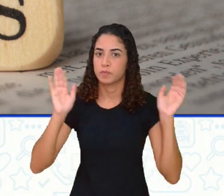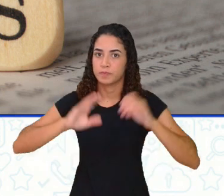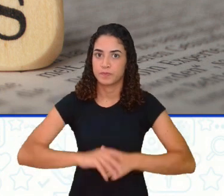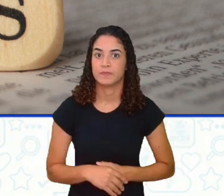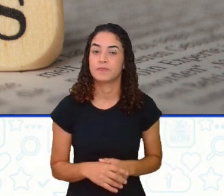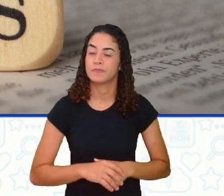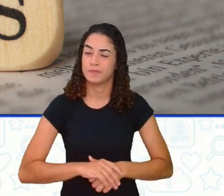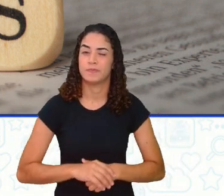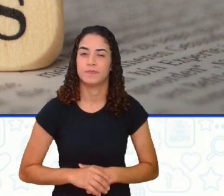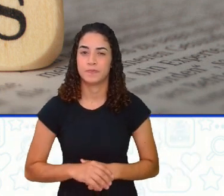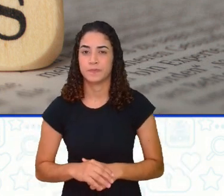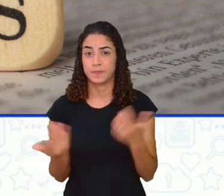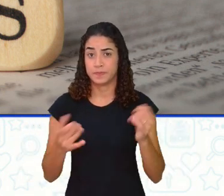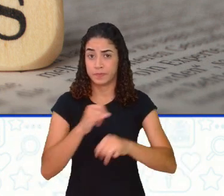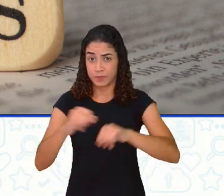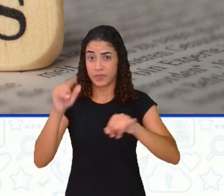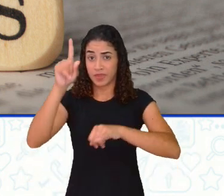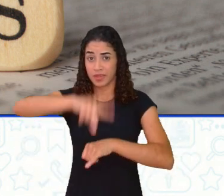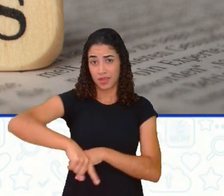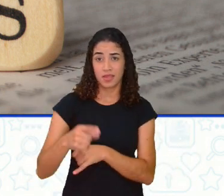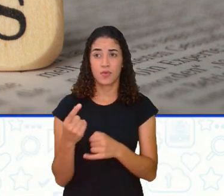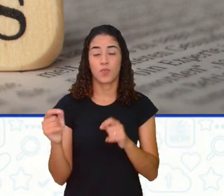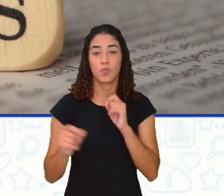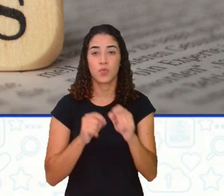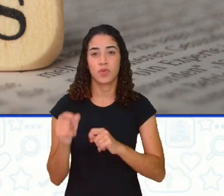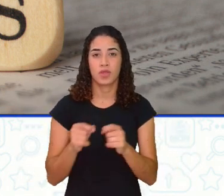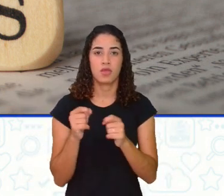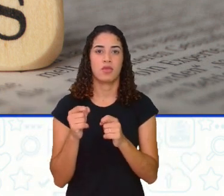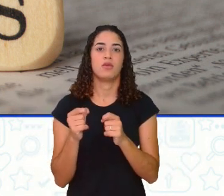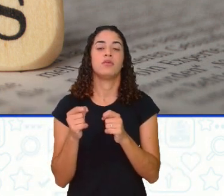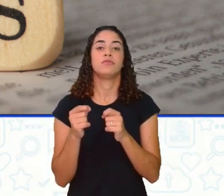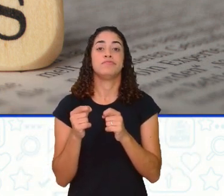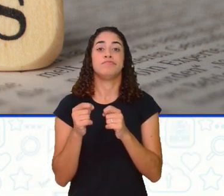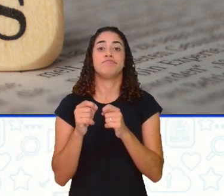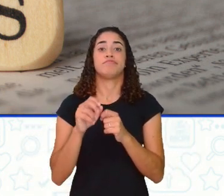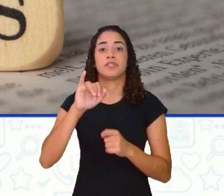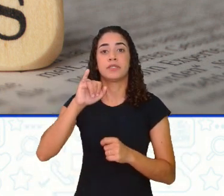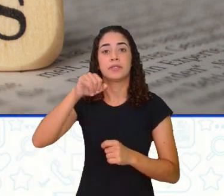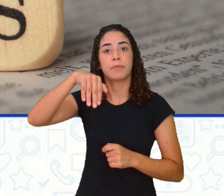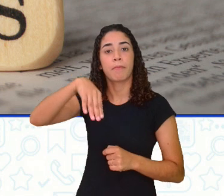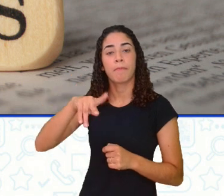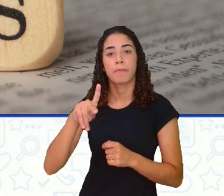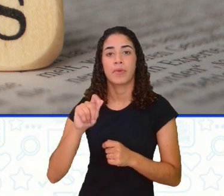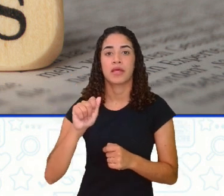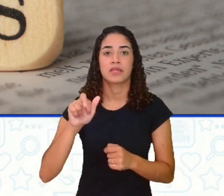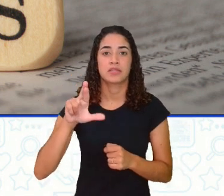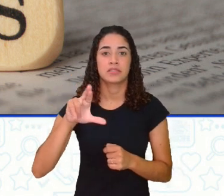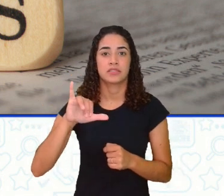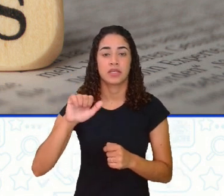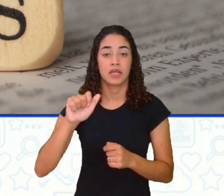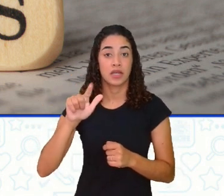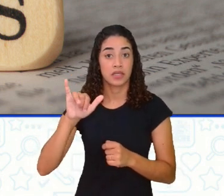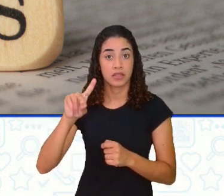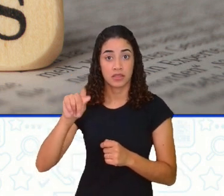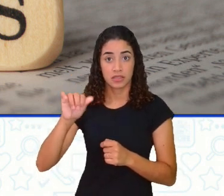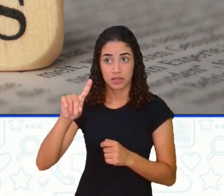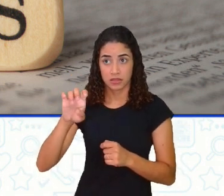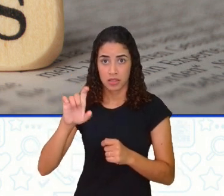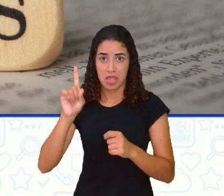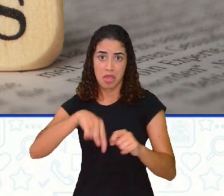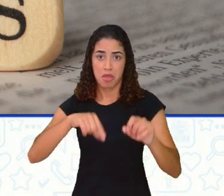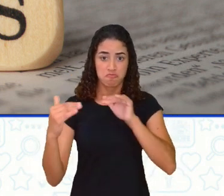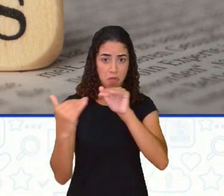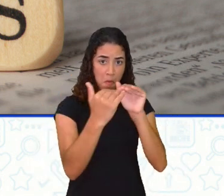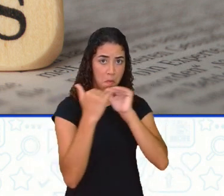Simbora. A notícia, ela busca sempre a imparcialidade e muito se fala sobre a imparcialidade. Será que ela é imparcial